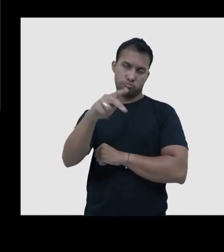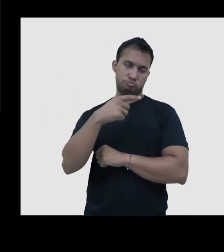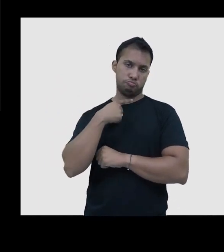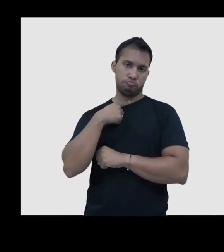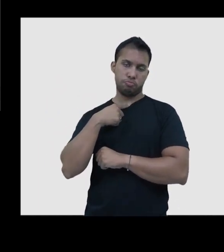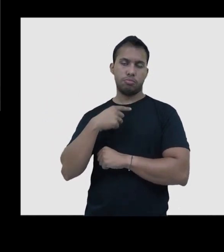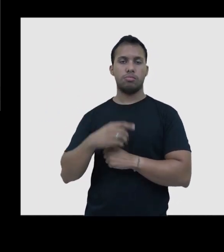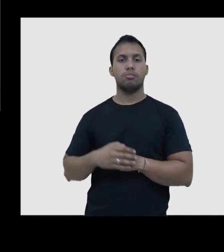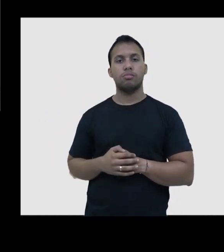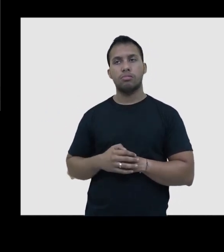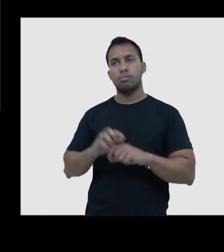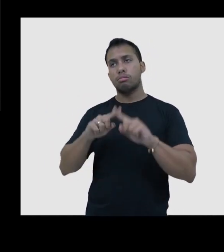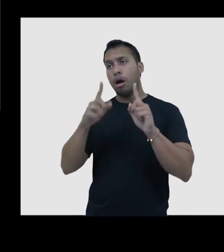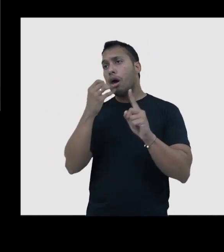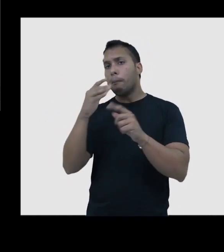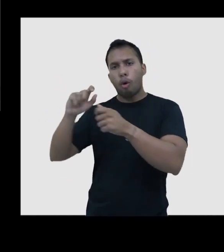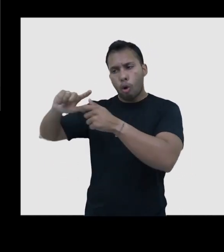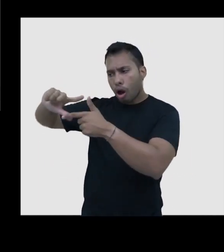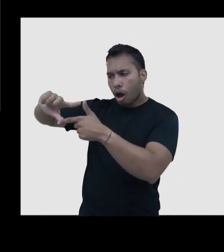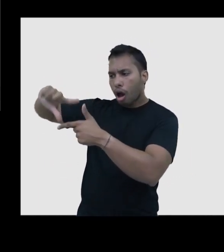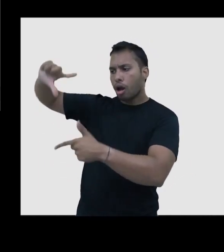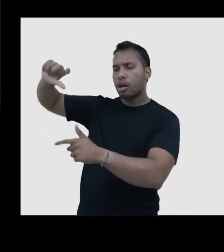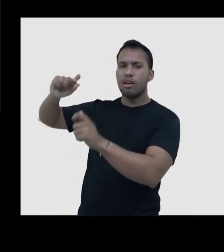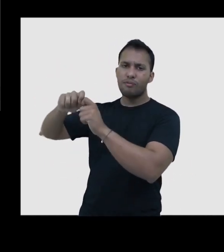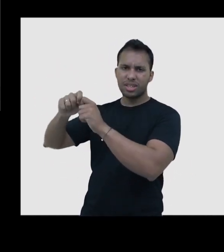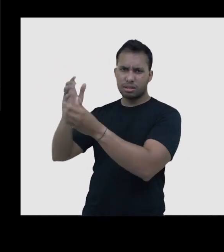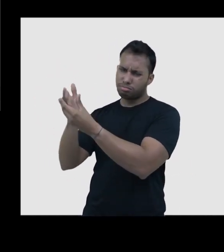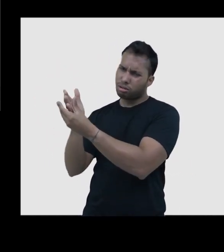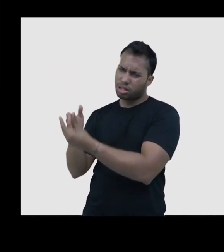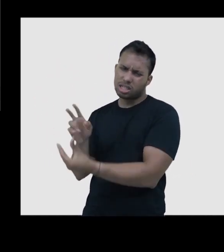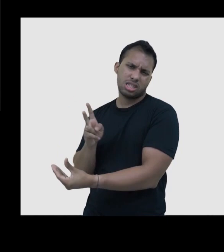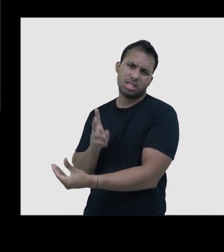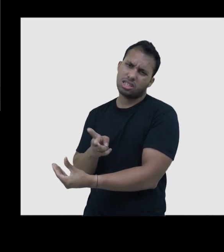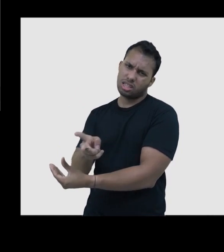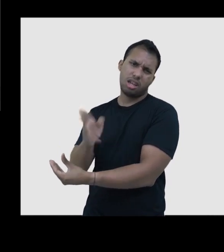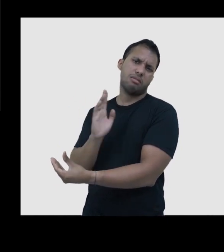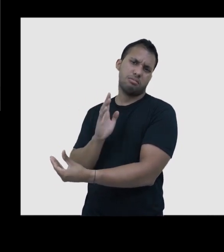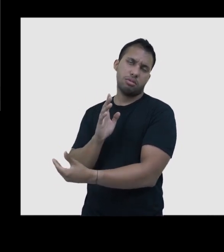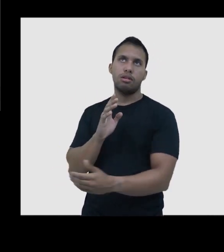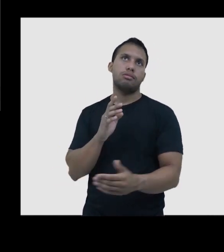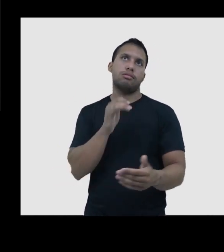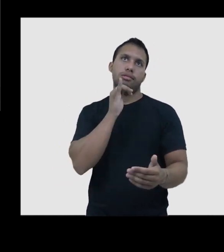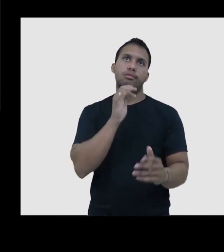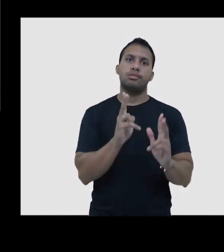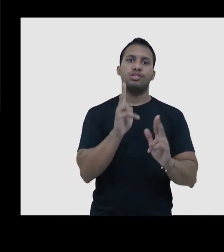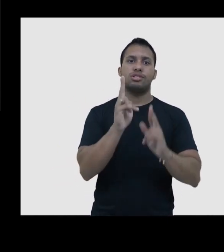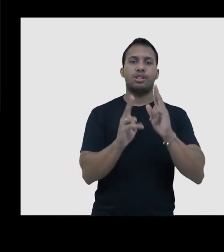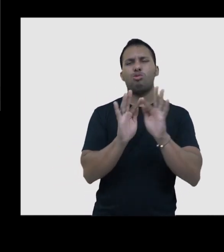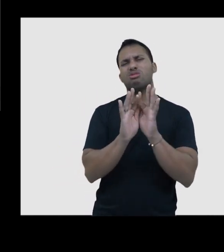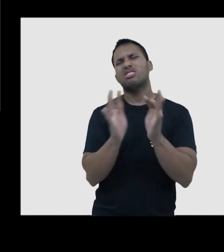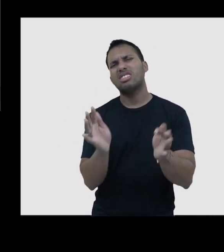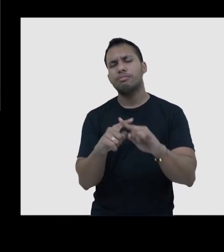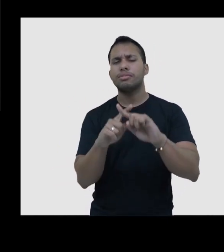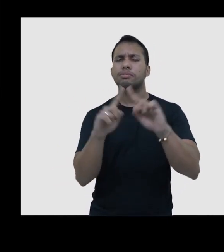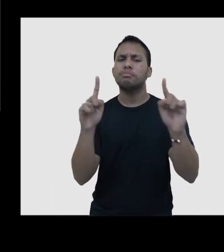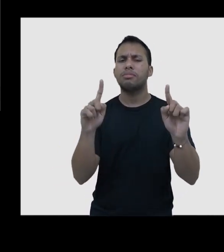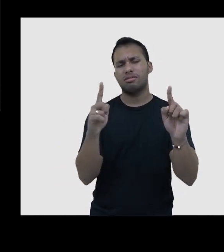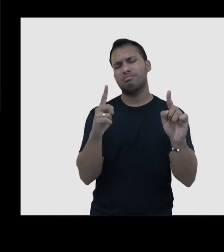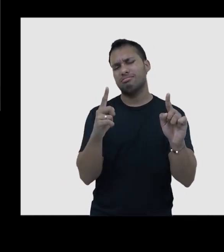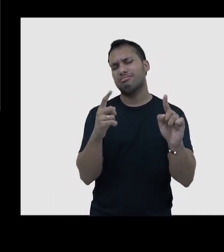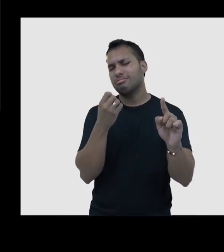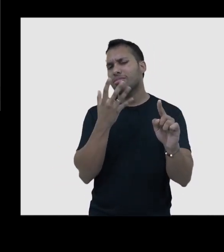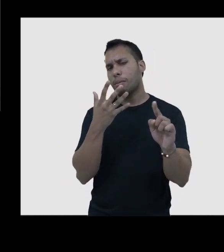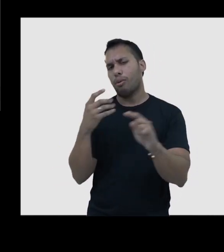gente vai alimentando aqui dentro do nosso painel Project em pastas, né? Pra gente, por mais que seja uma edição às